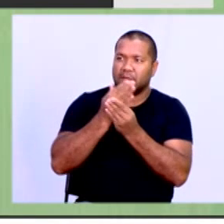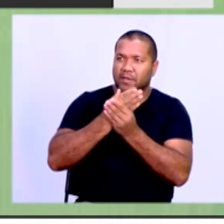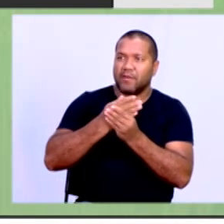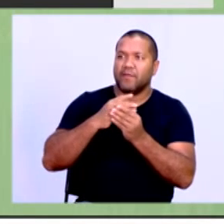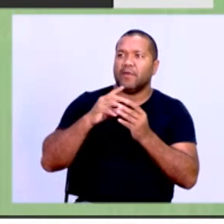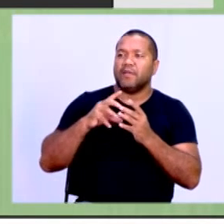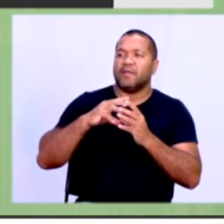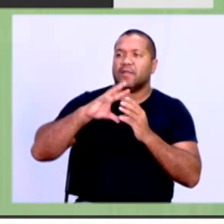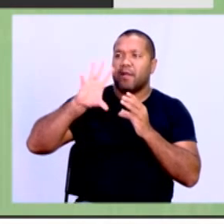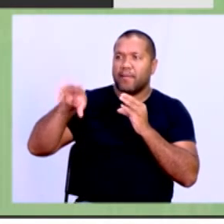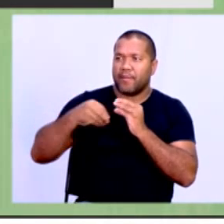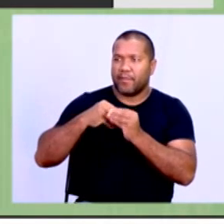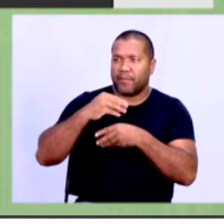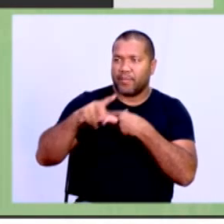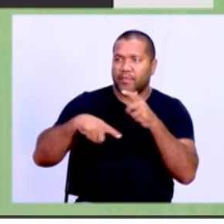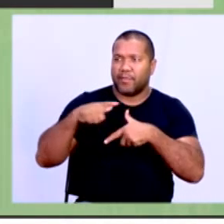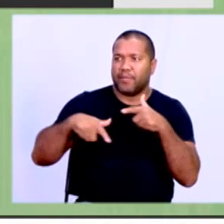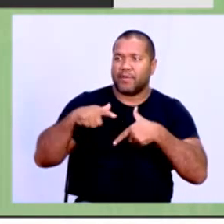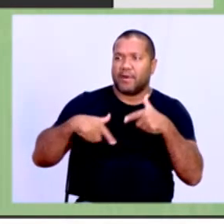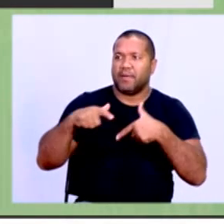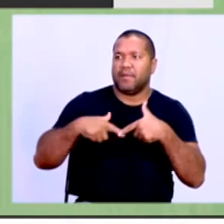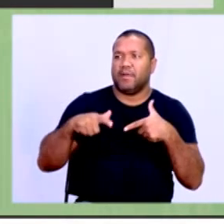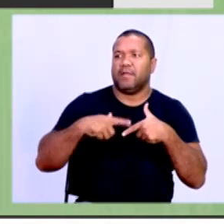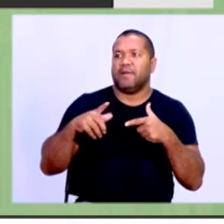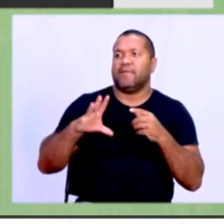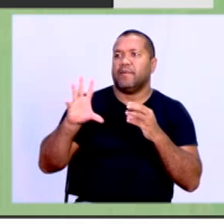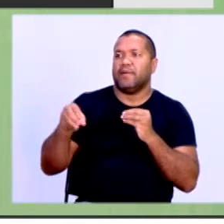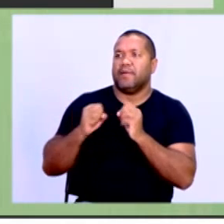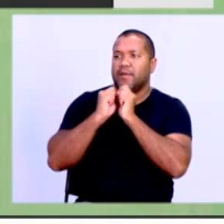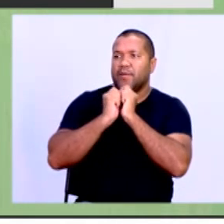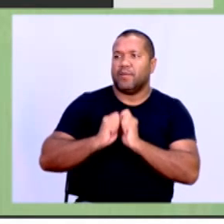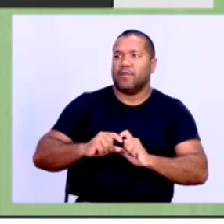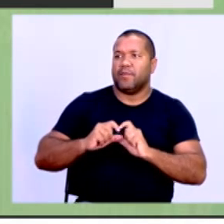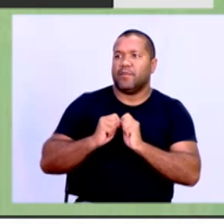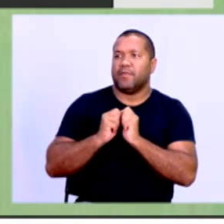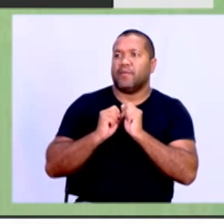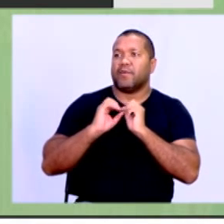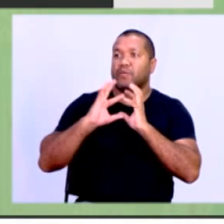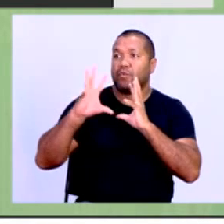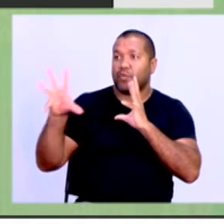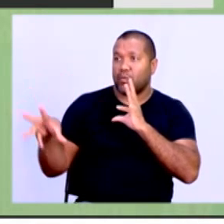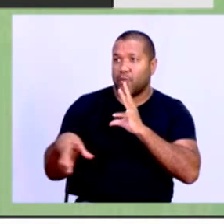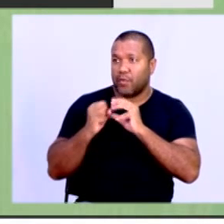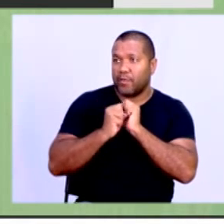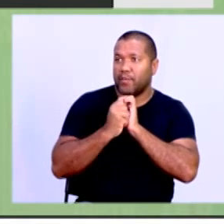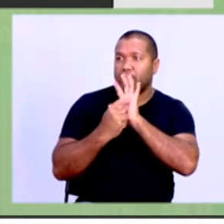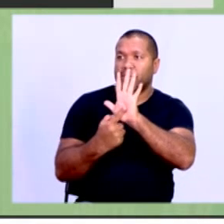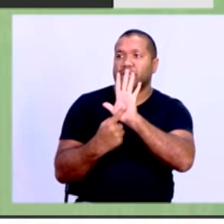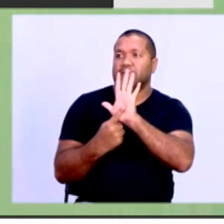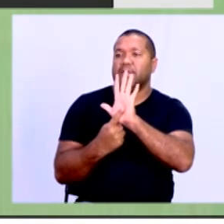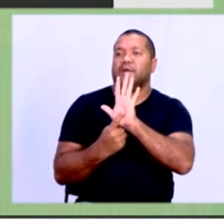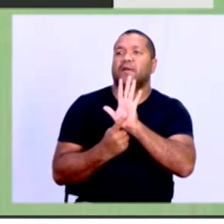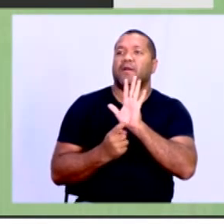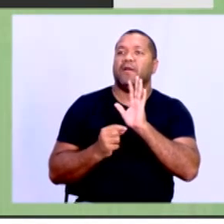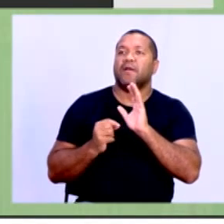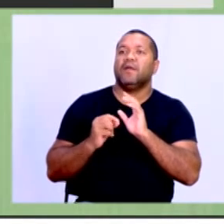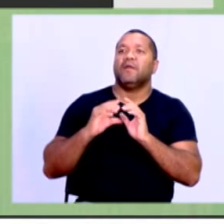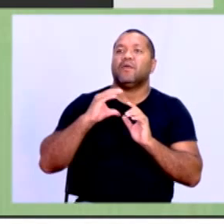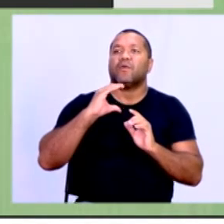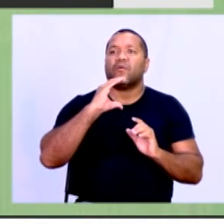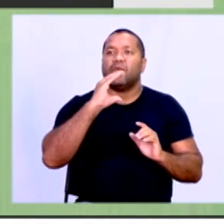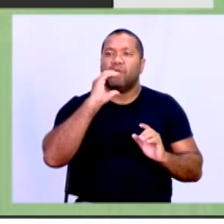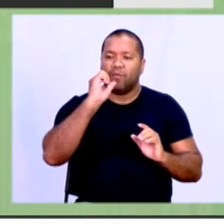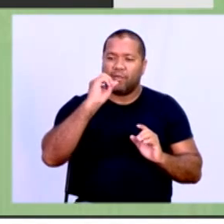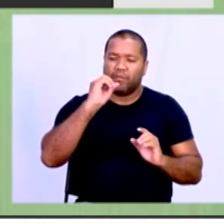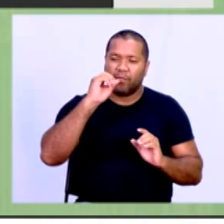do Composer, né? Ele vai carregar os componentes da minha aplicação. E o config é o local onde vamos fazer